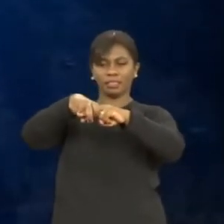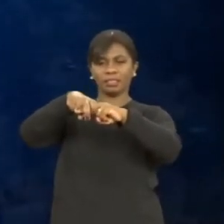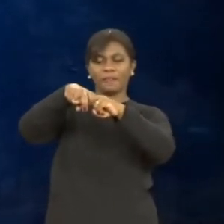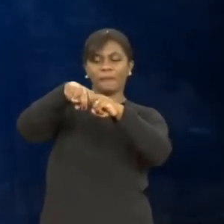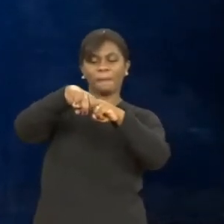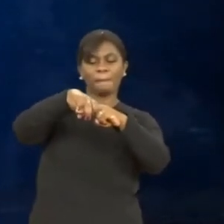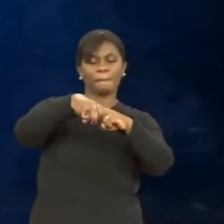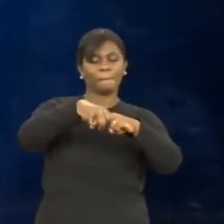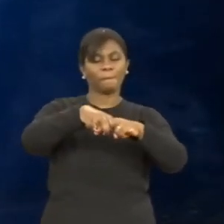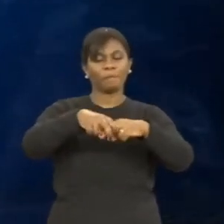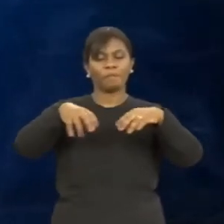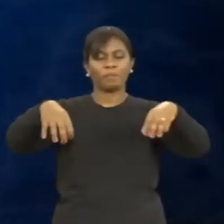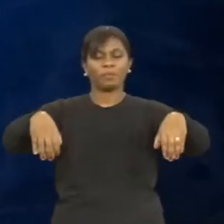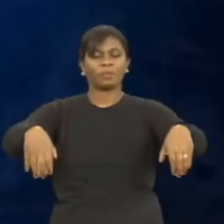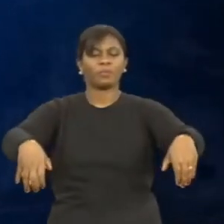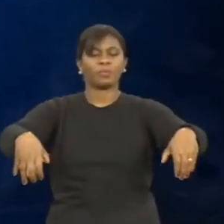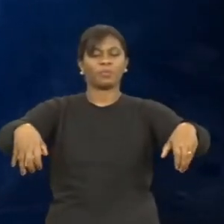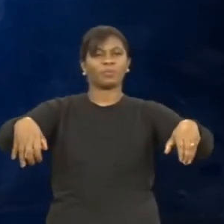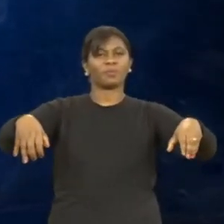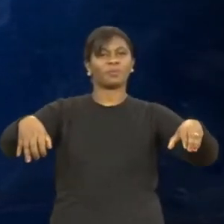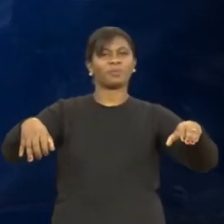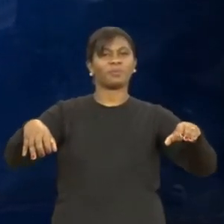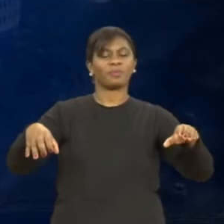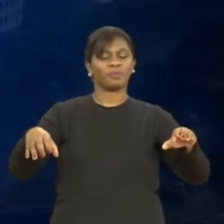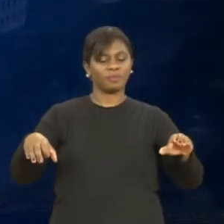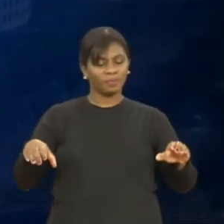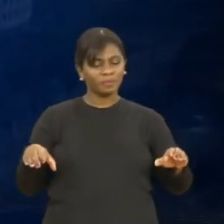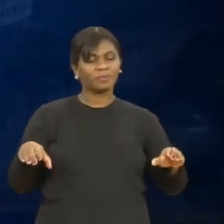no trono, no